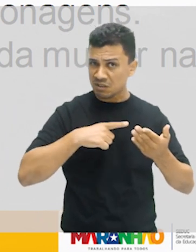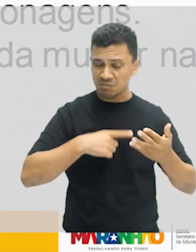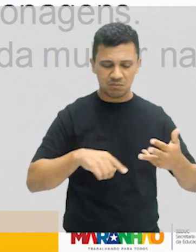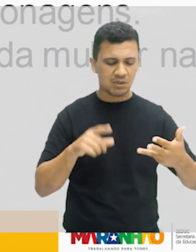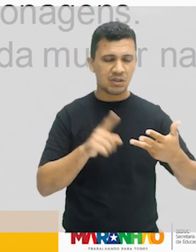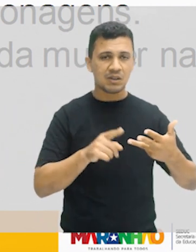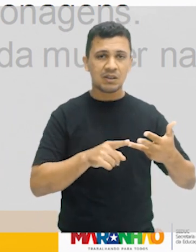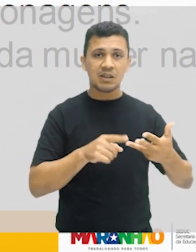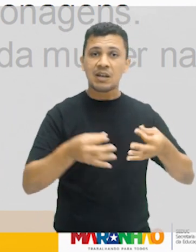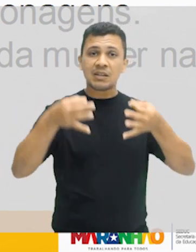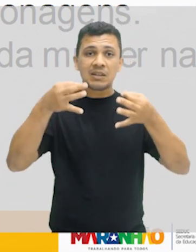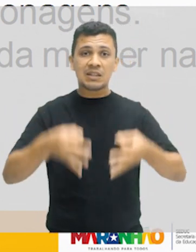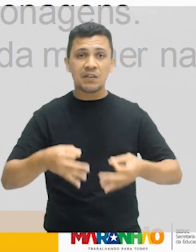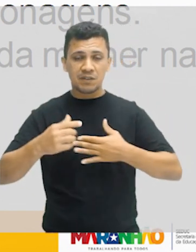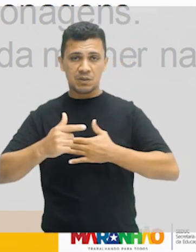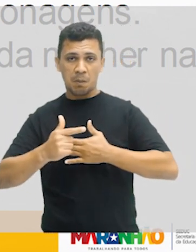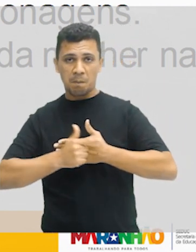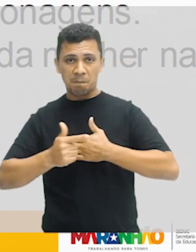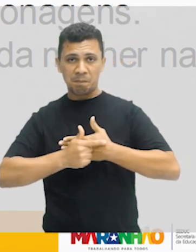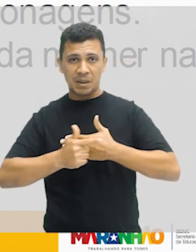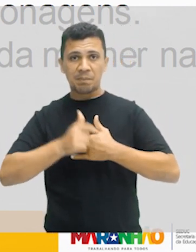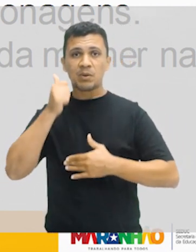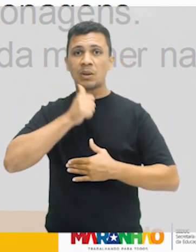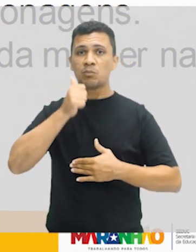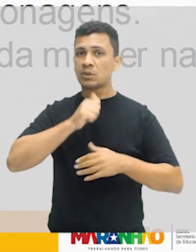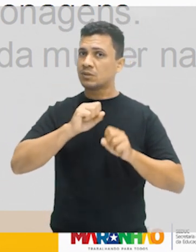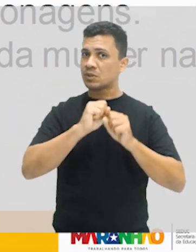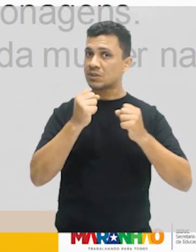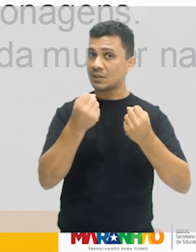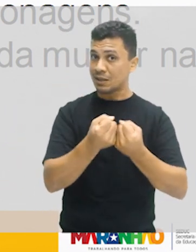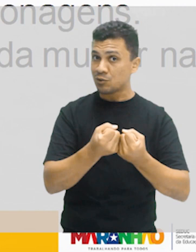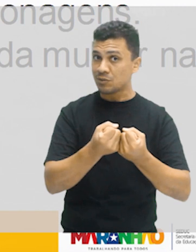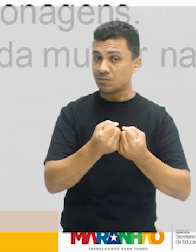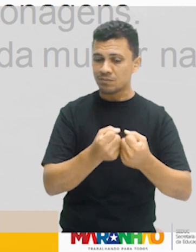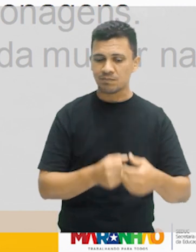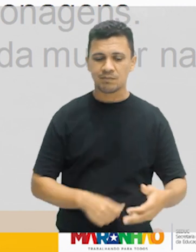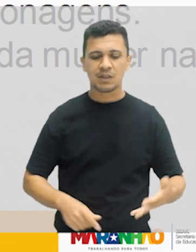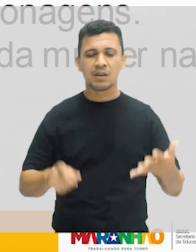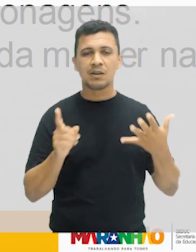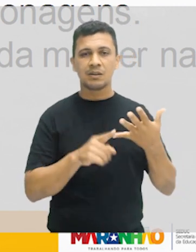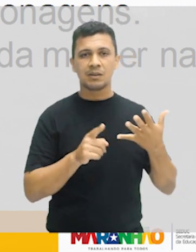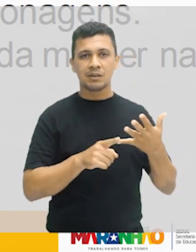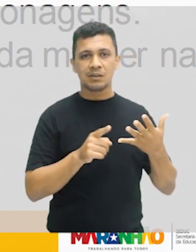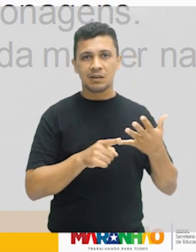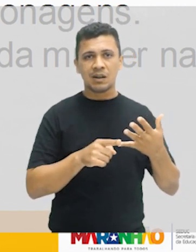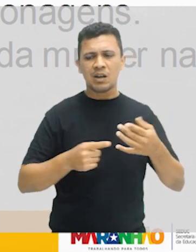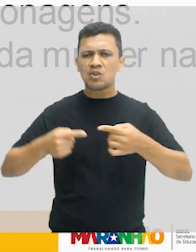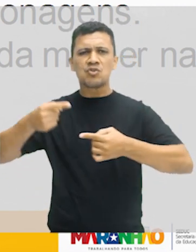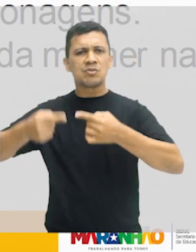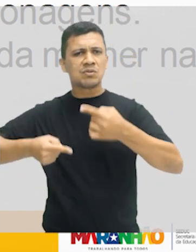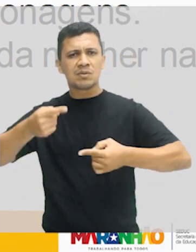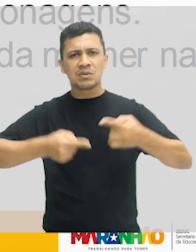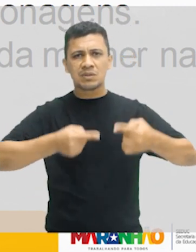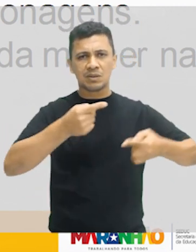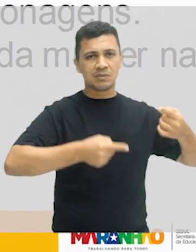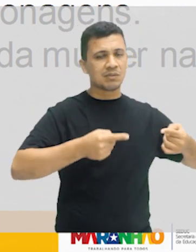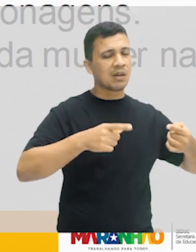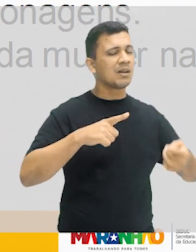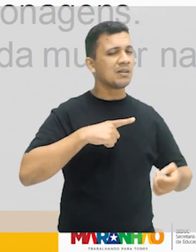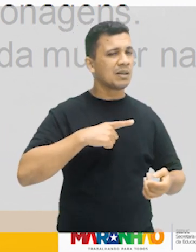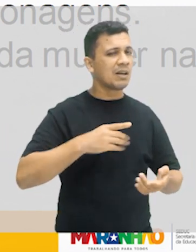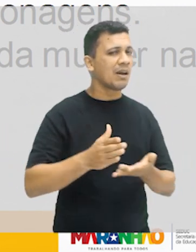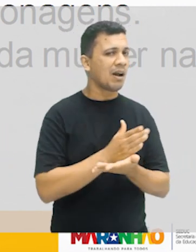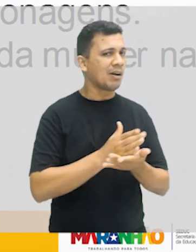na definição do papel da mulher na sociedade. A argumentação a partir da discussão acerca de